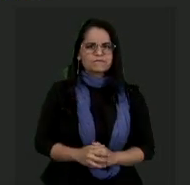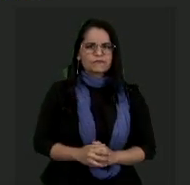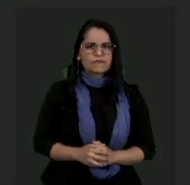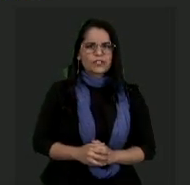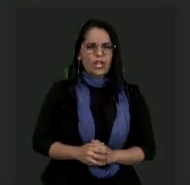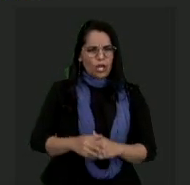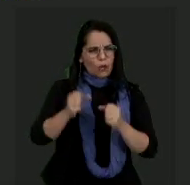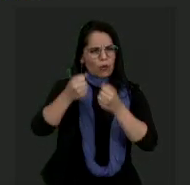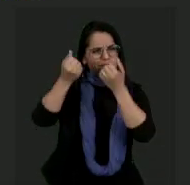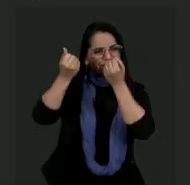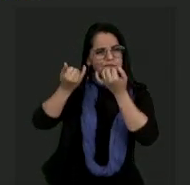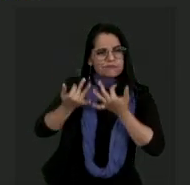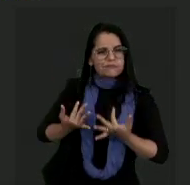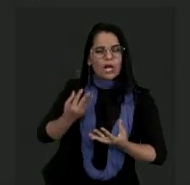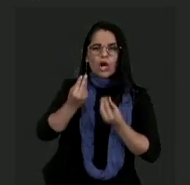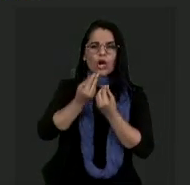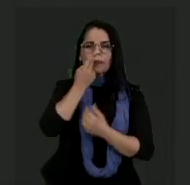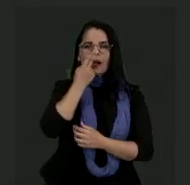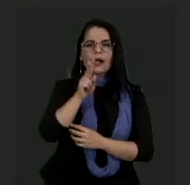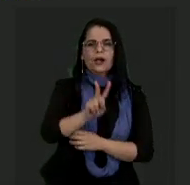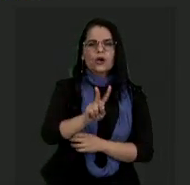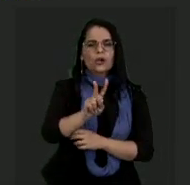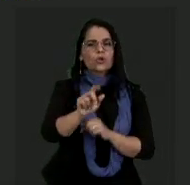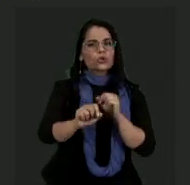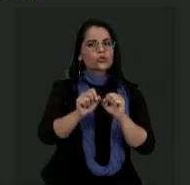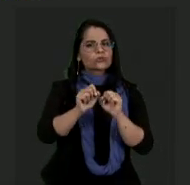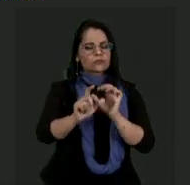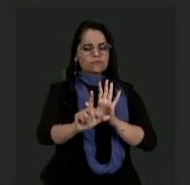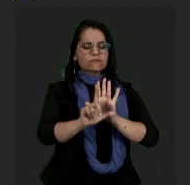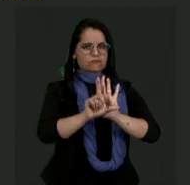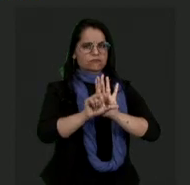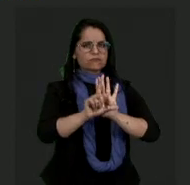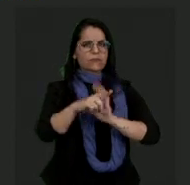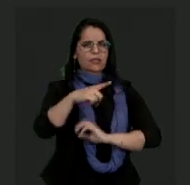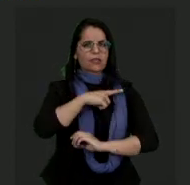você poderia falar sobre o reconhecimento